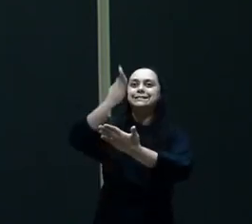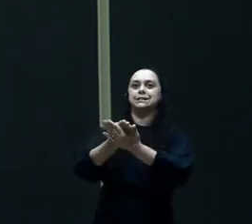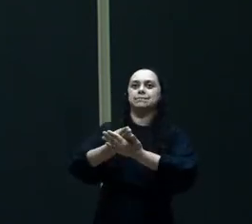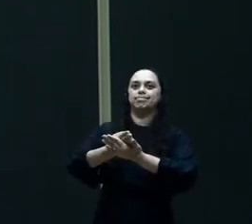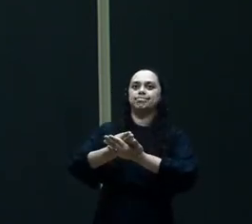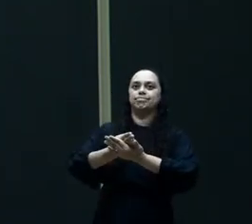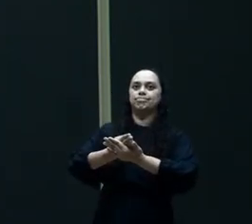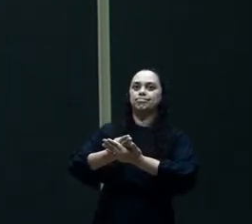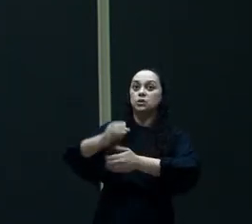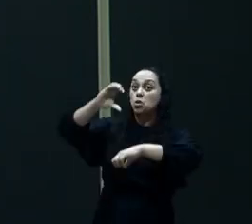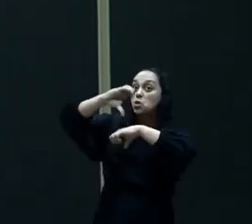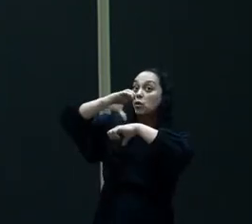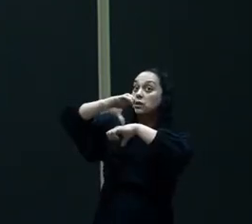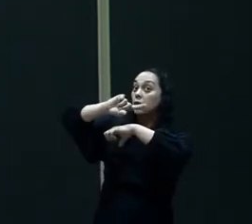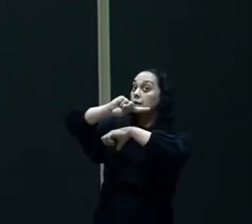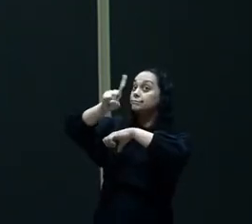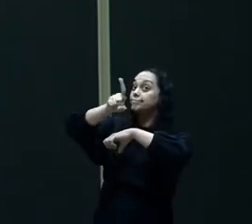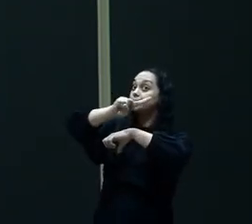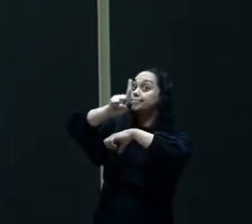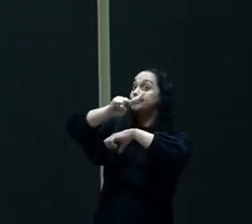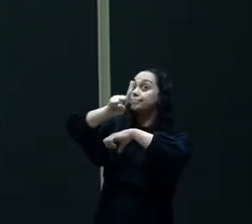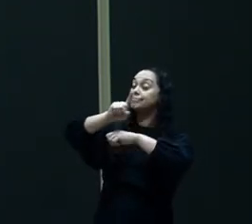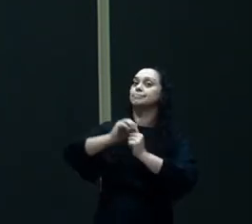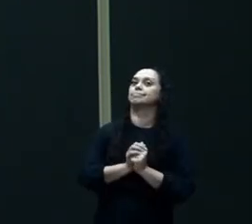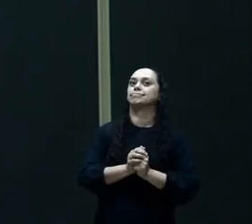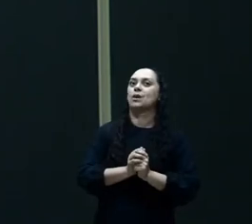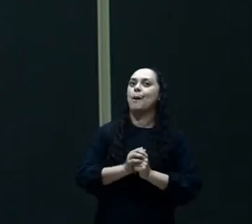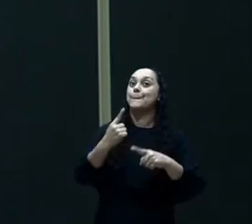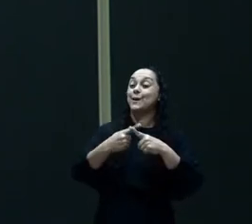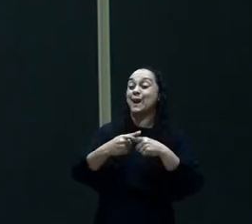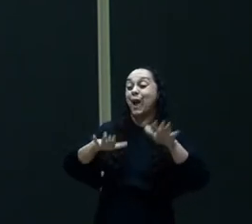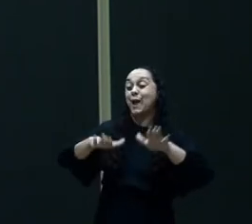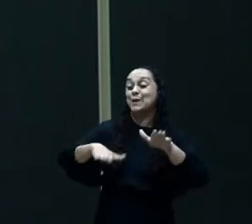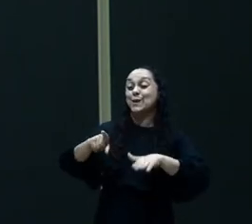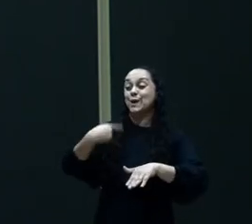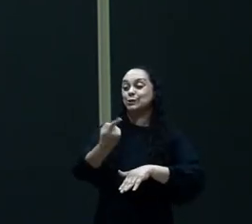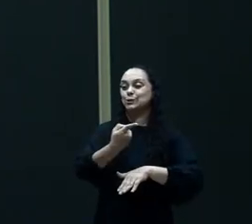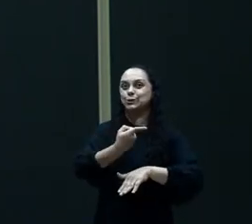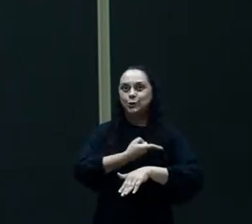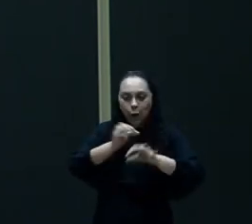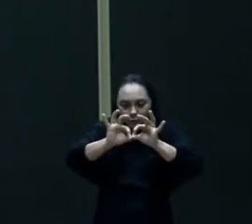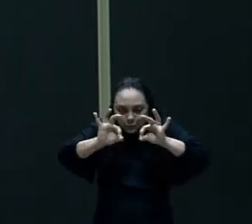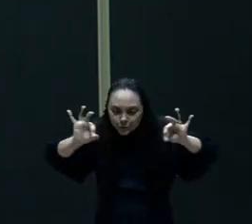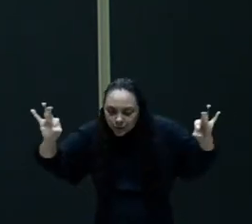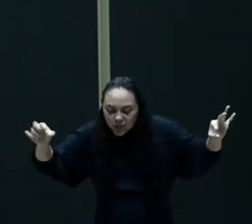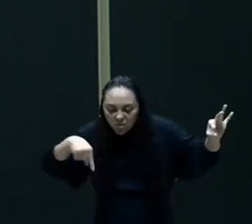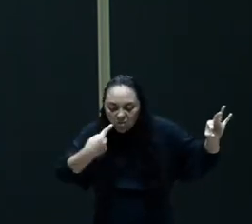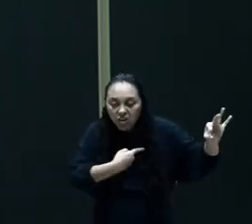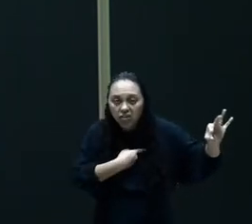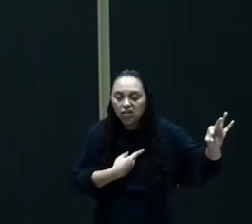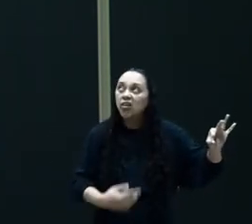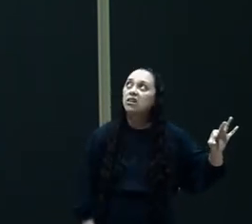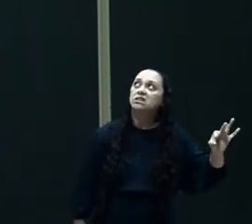duvidamos que muitos de nós às vezes deixamos de crer que muitos abandonam a